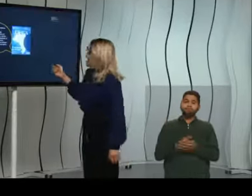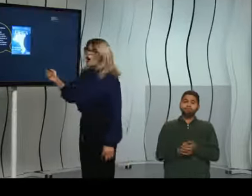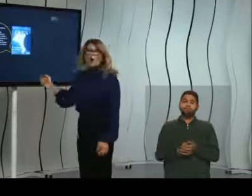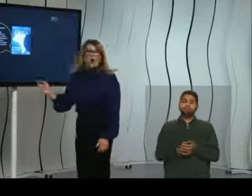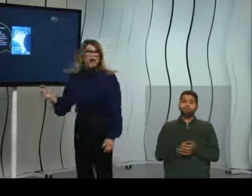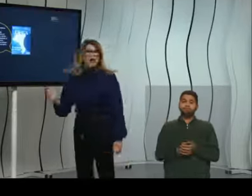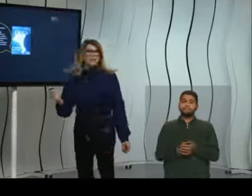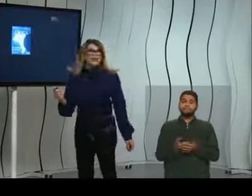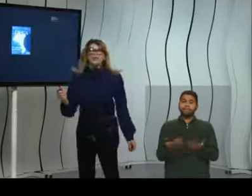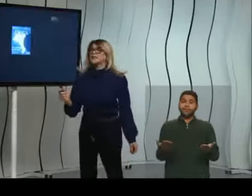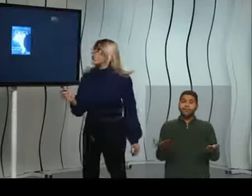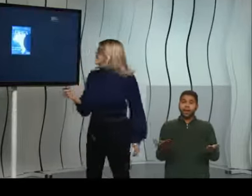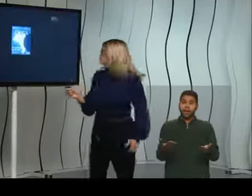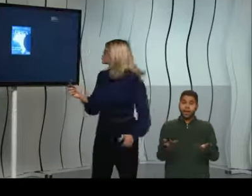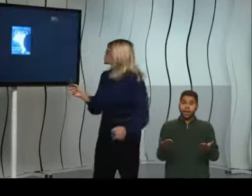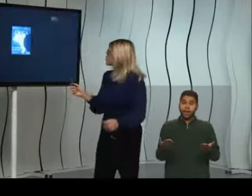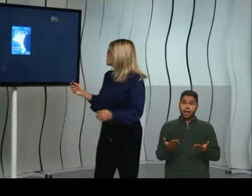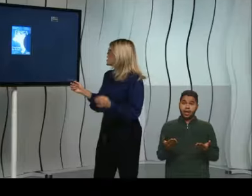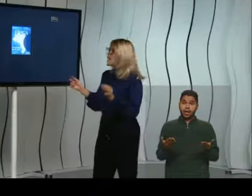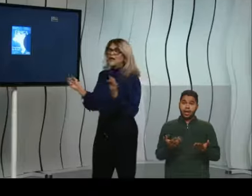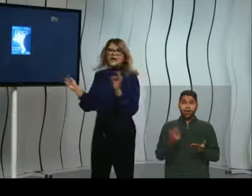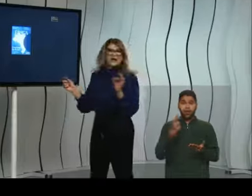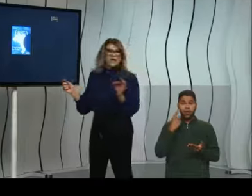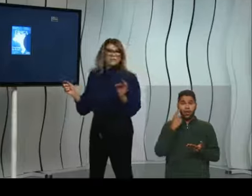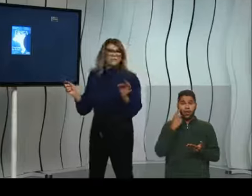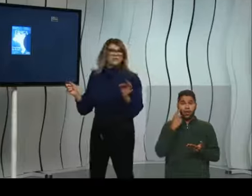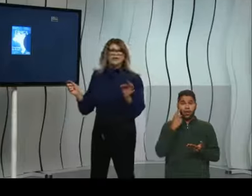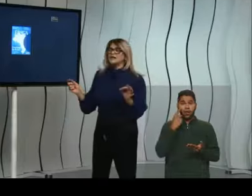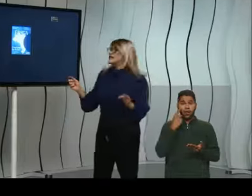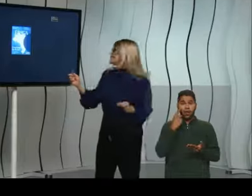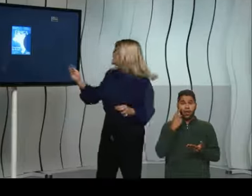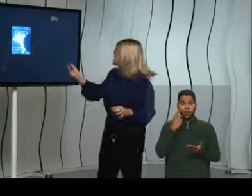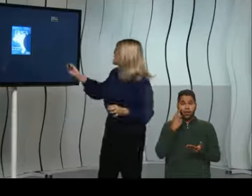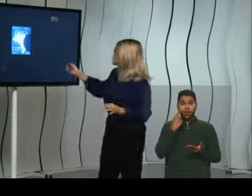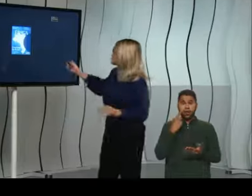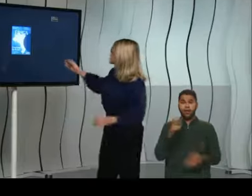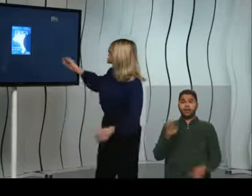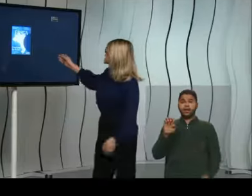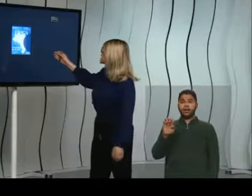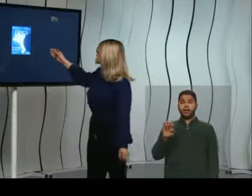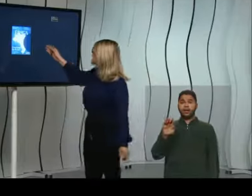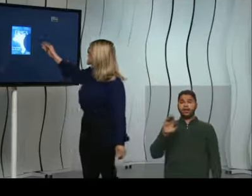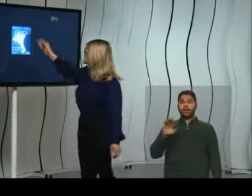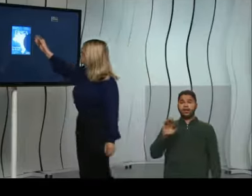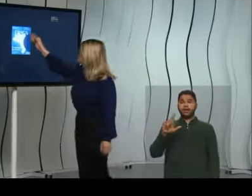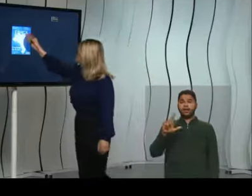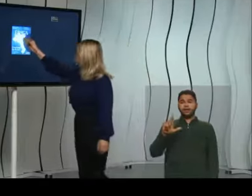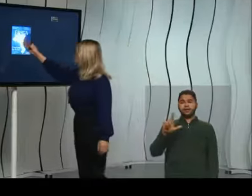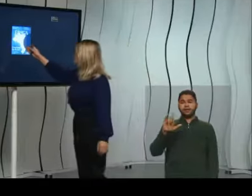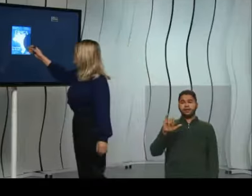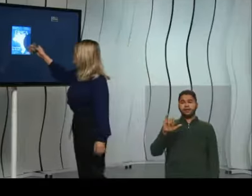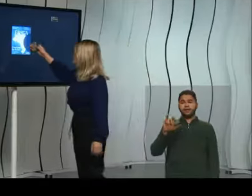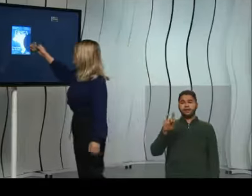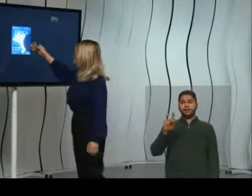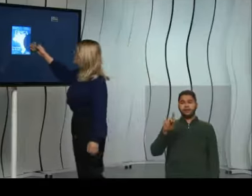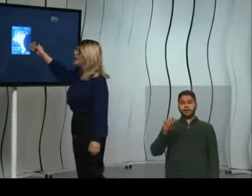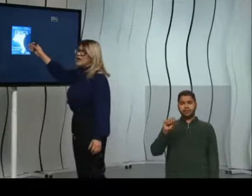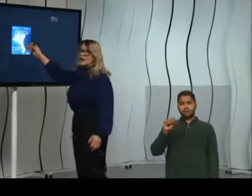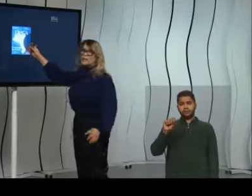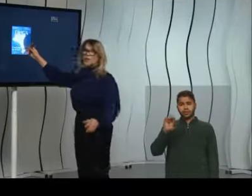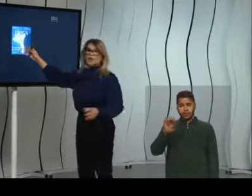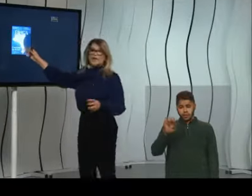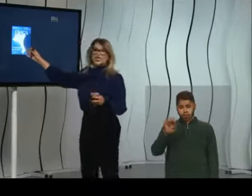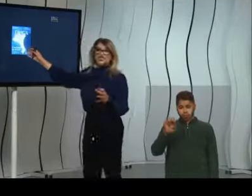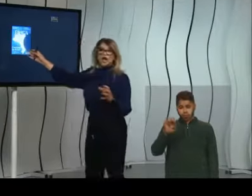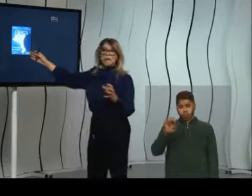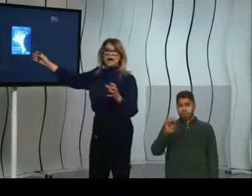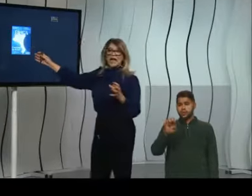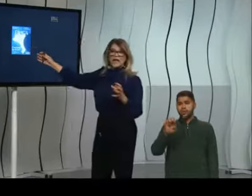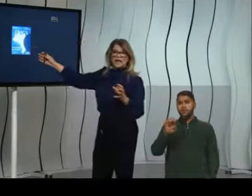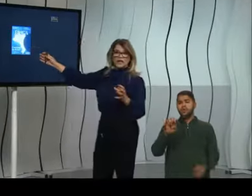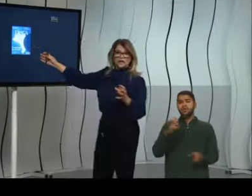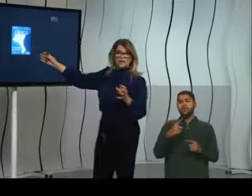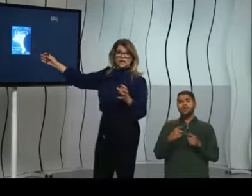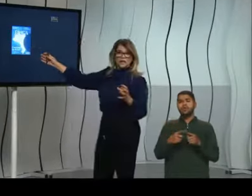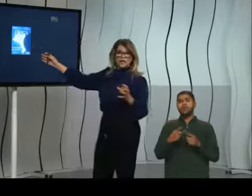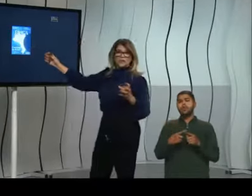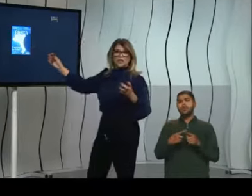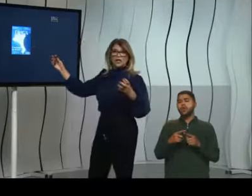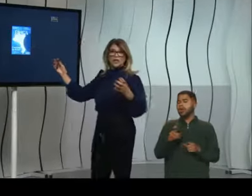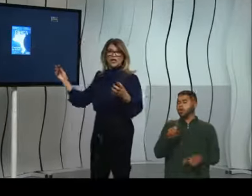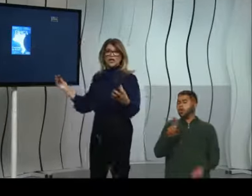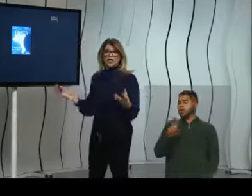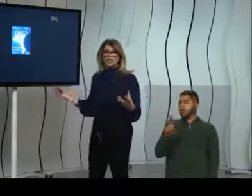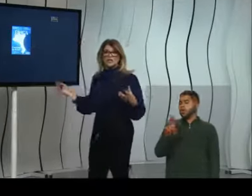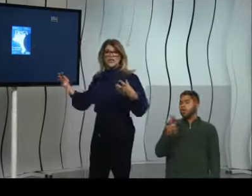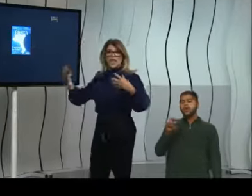aqui, agora, então, olha só, eclipse, né? O que ele por que chama